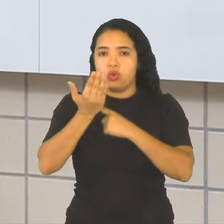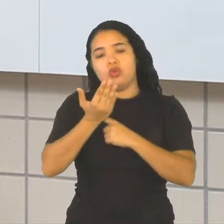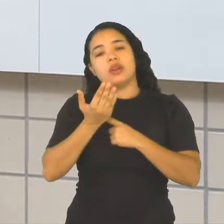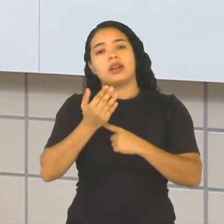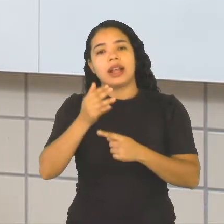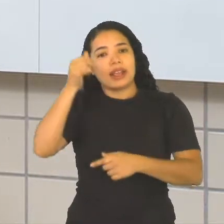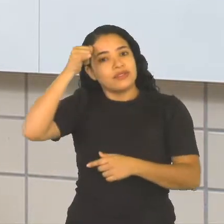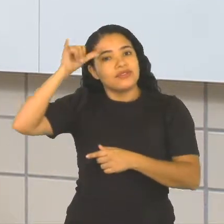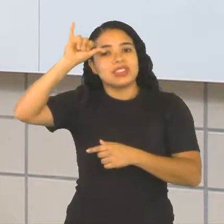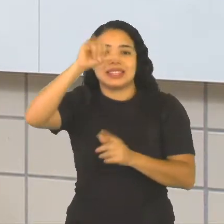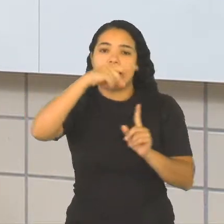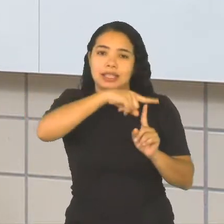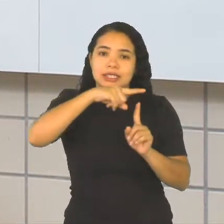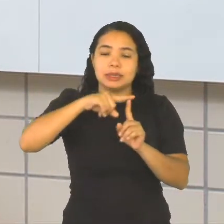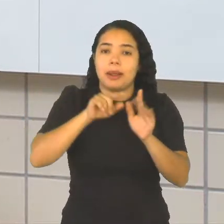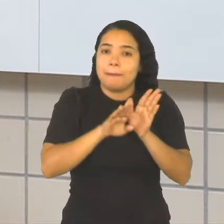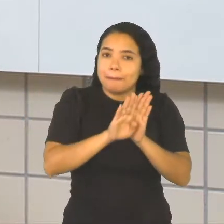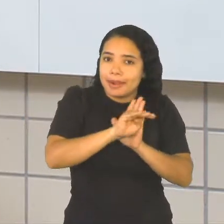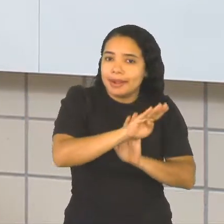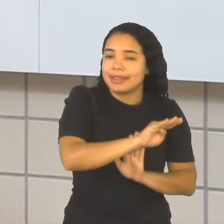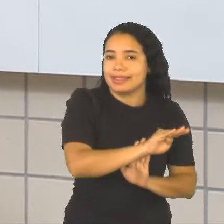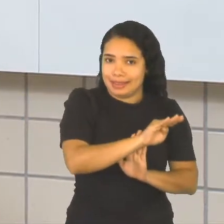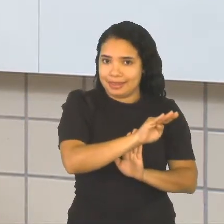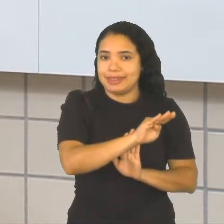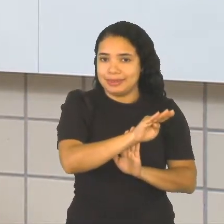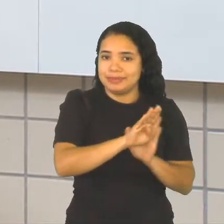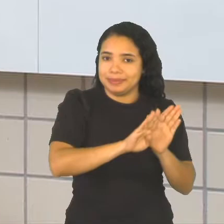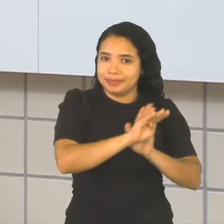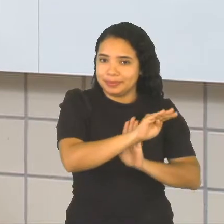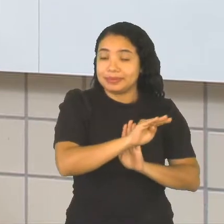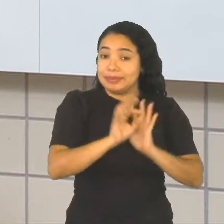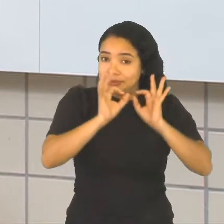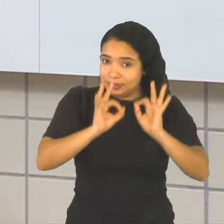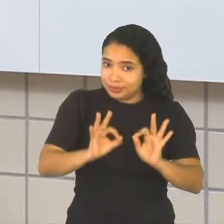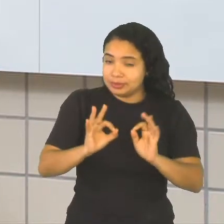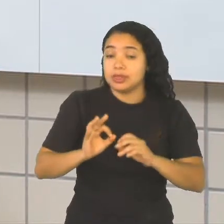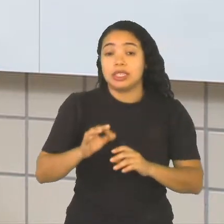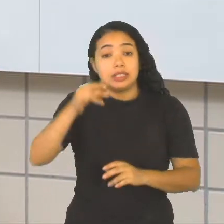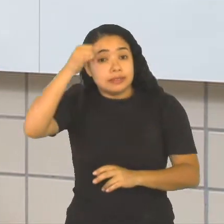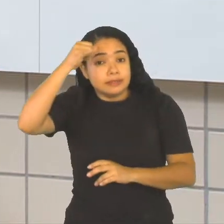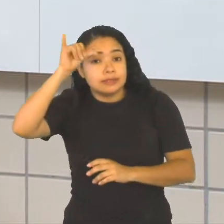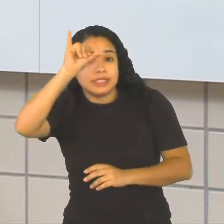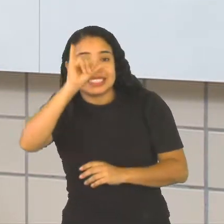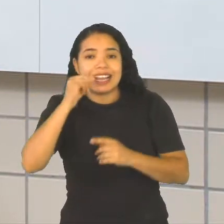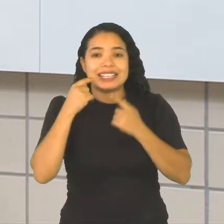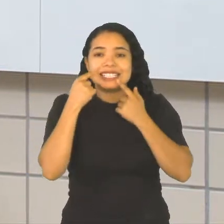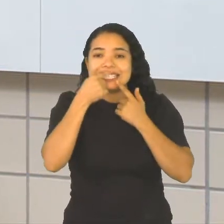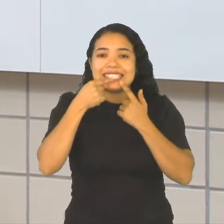evitar alguns tipos de bactérias, certo? E vão evitar o desgaste